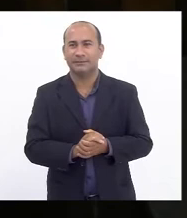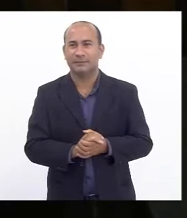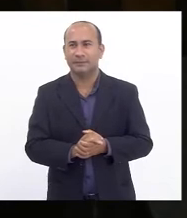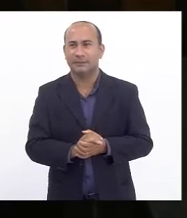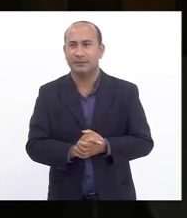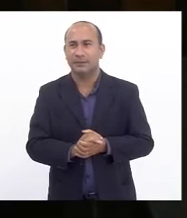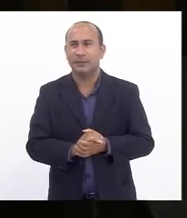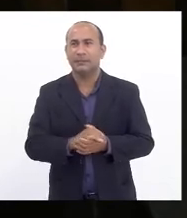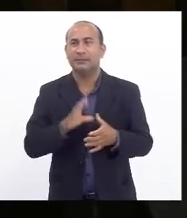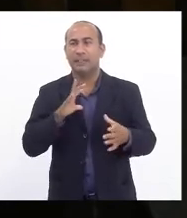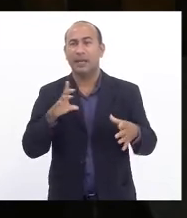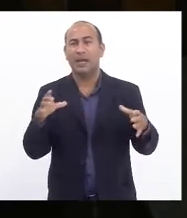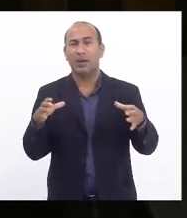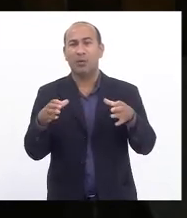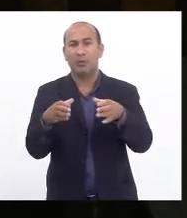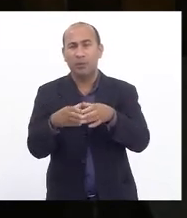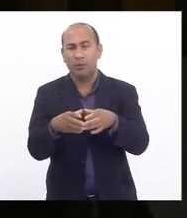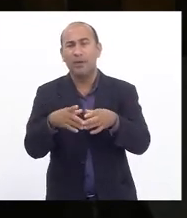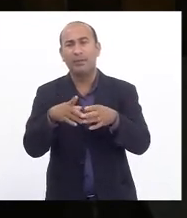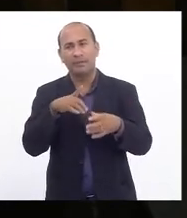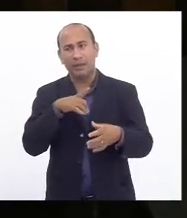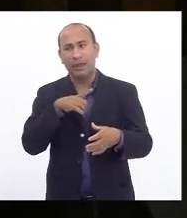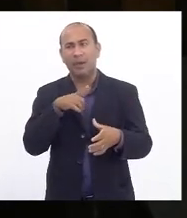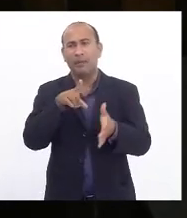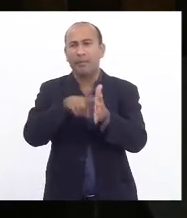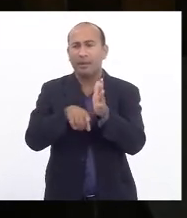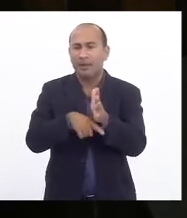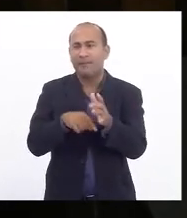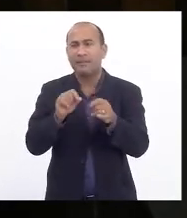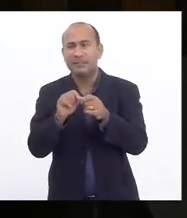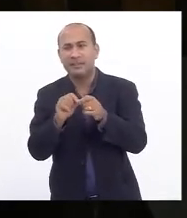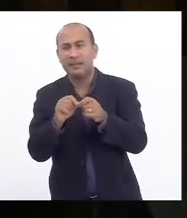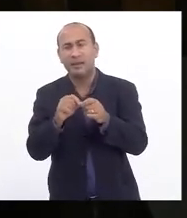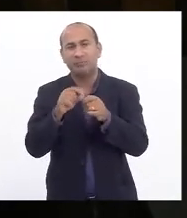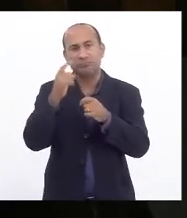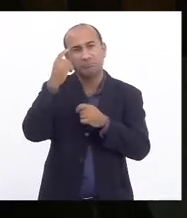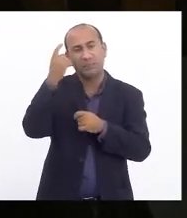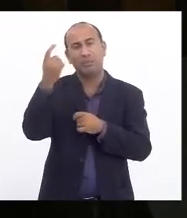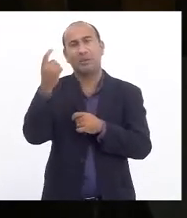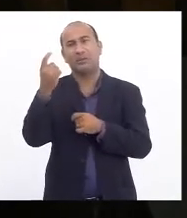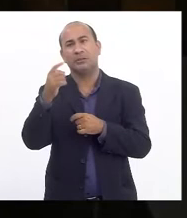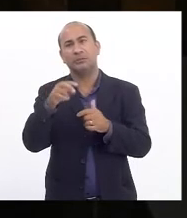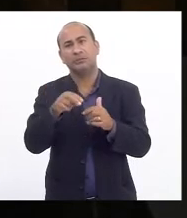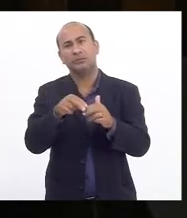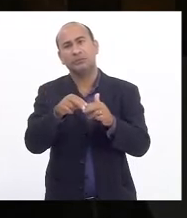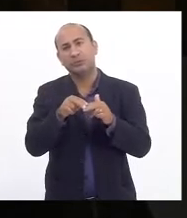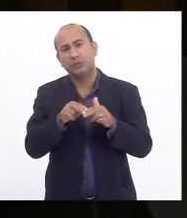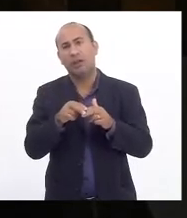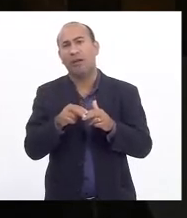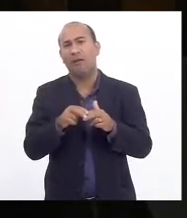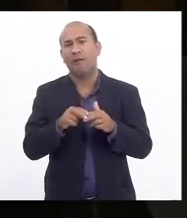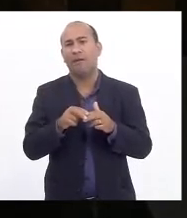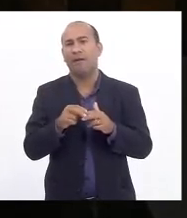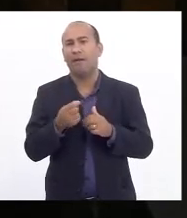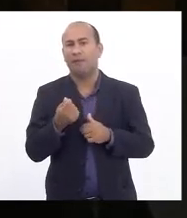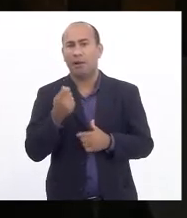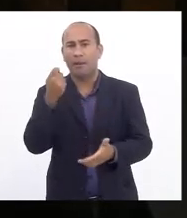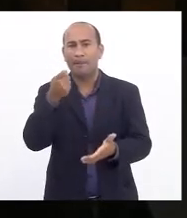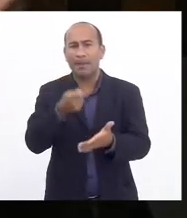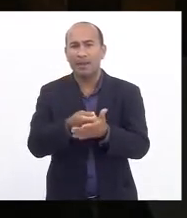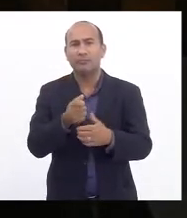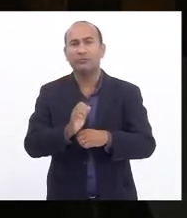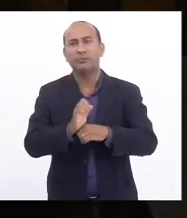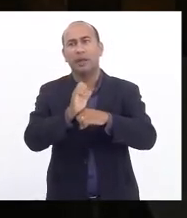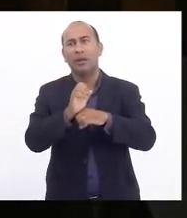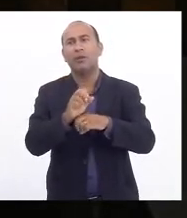César concessionárias têm direito de fazer abatimento fazer deduções dos valores a serem pagos ao estado em